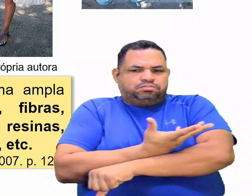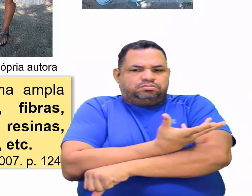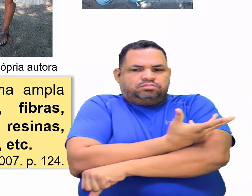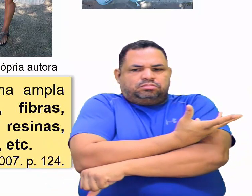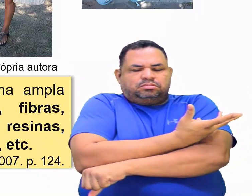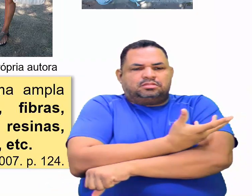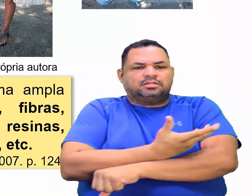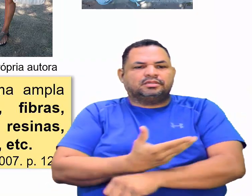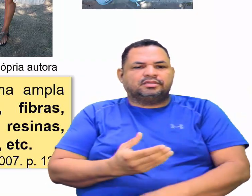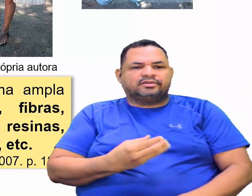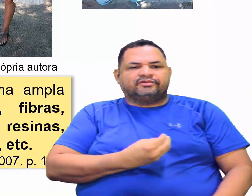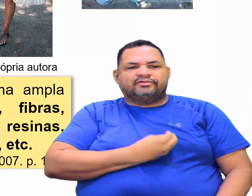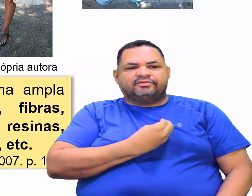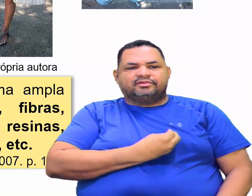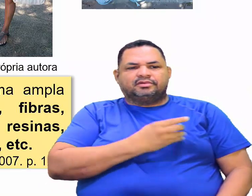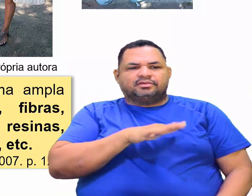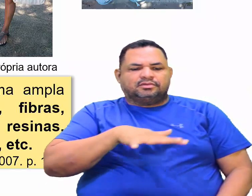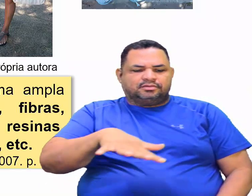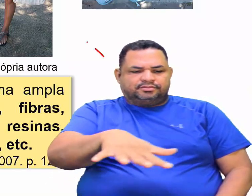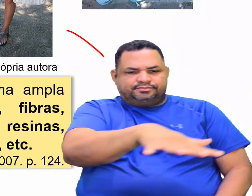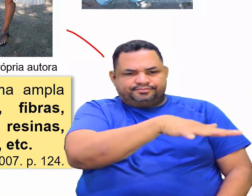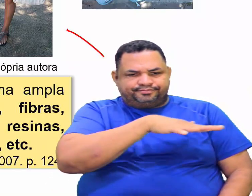Lidiane aqui